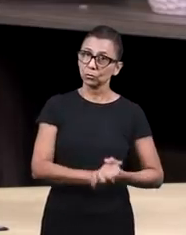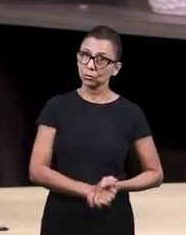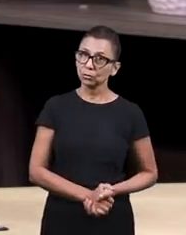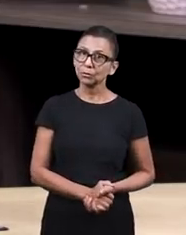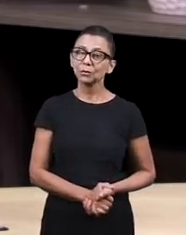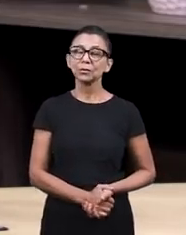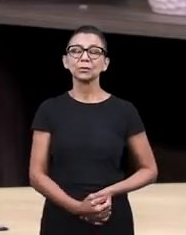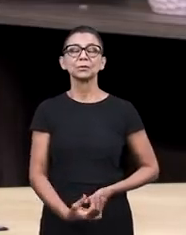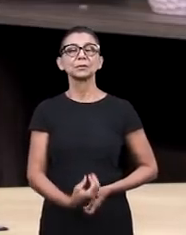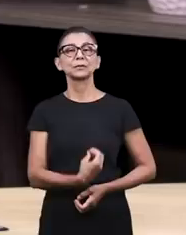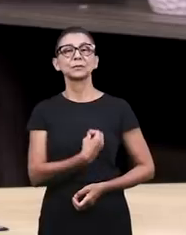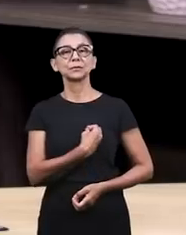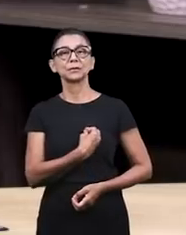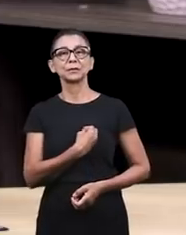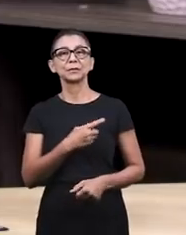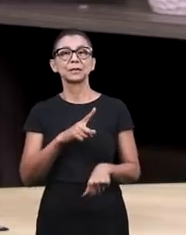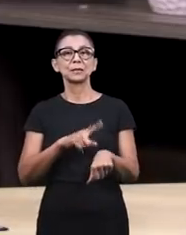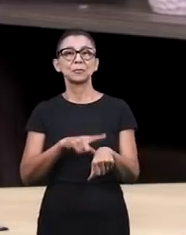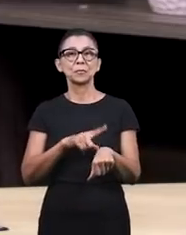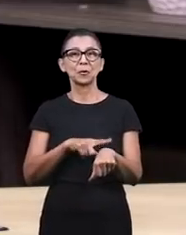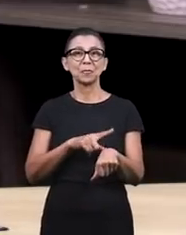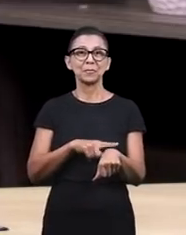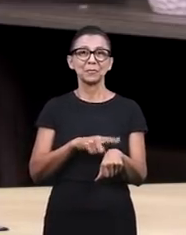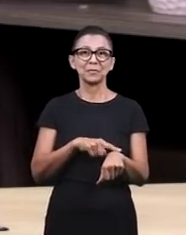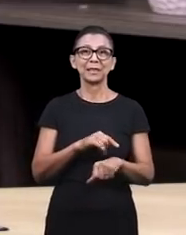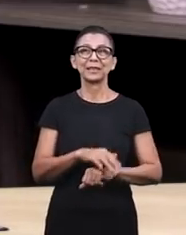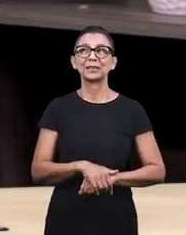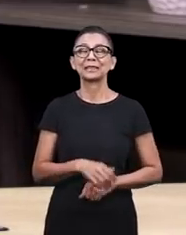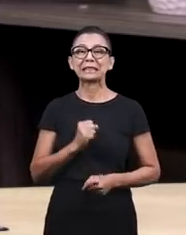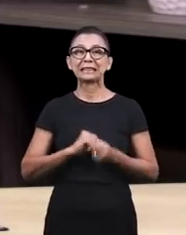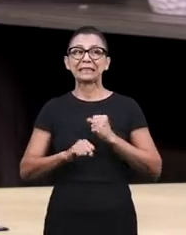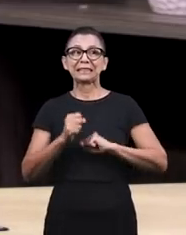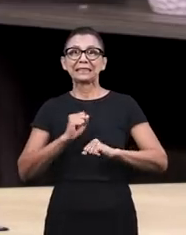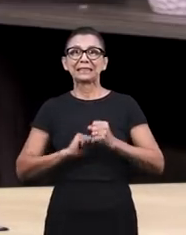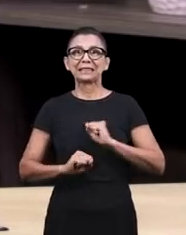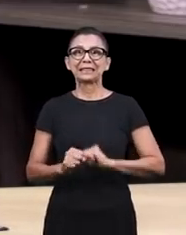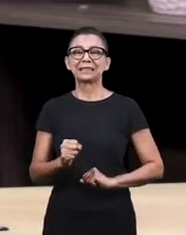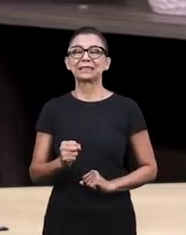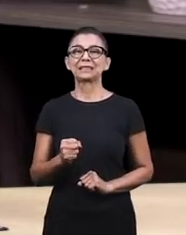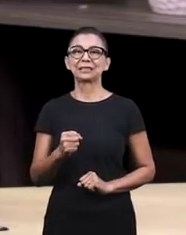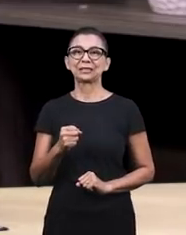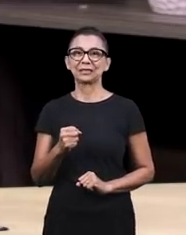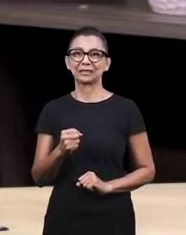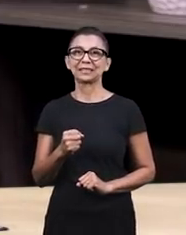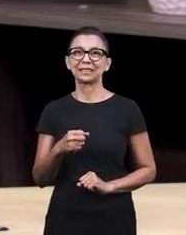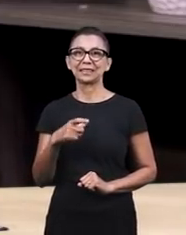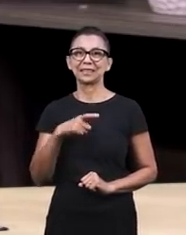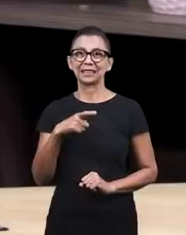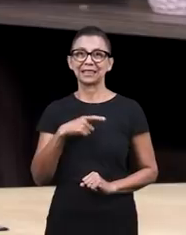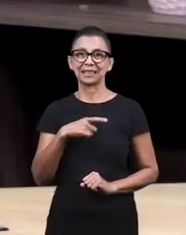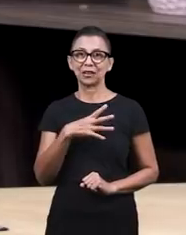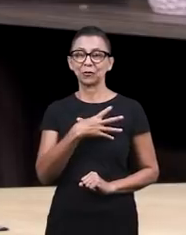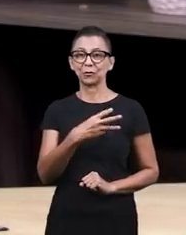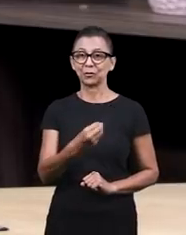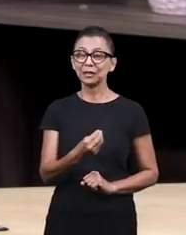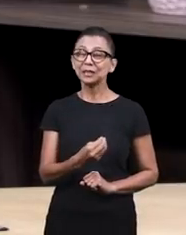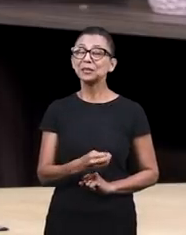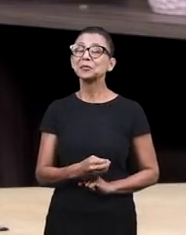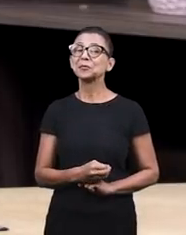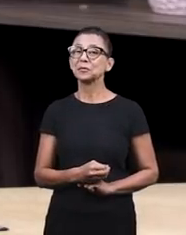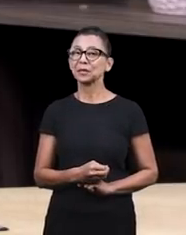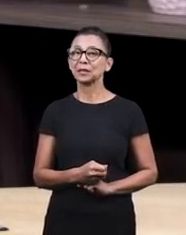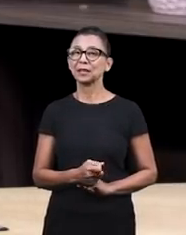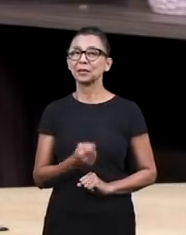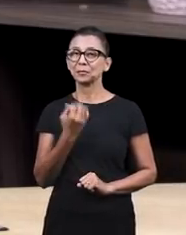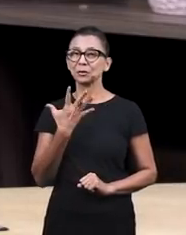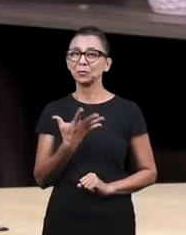vivendo um momento da sua vida na expectativa de um filho. Você tem essa palavra que é uma coisa que pode ser uma